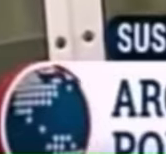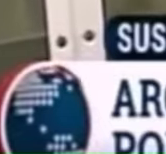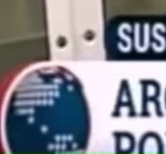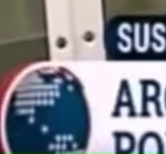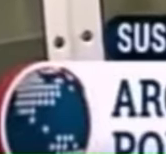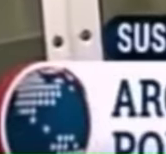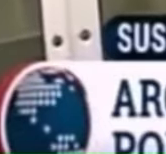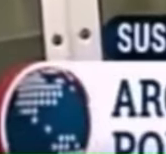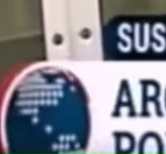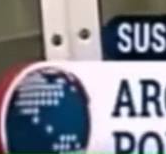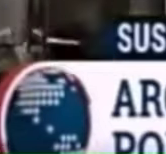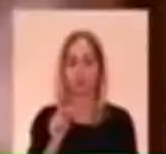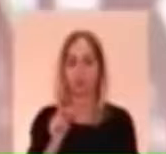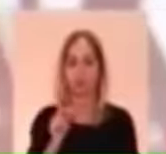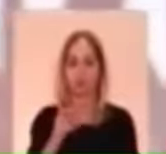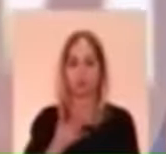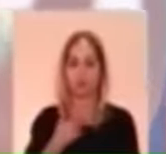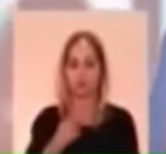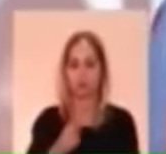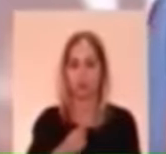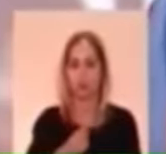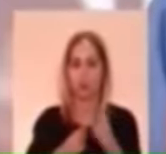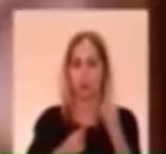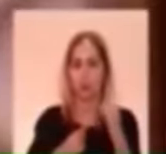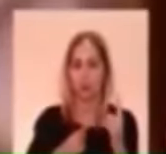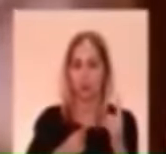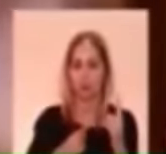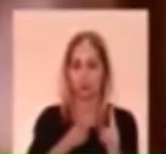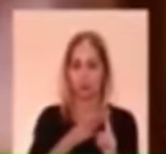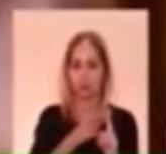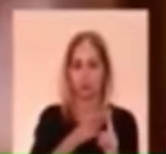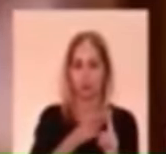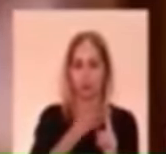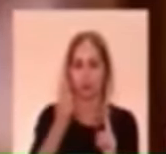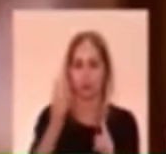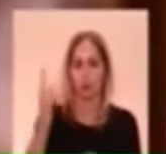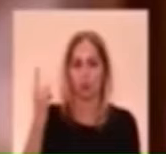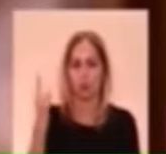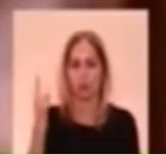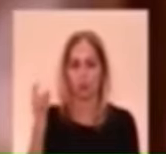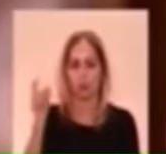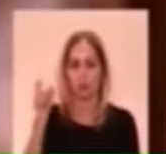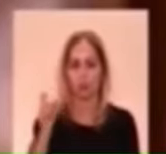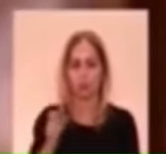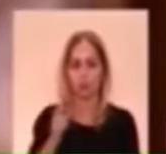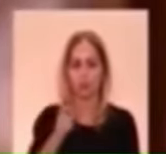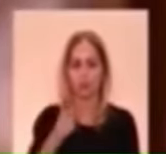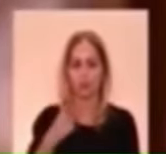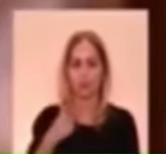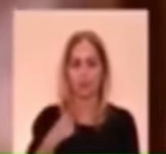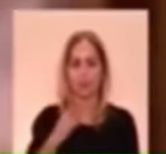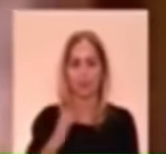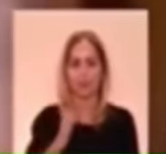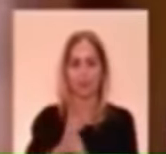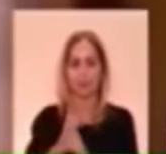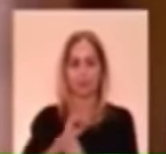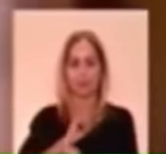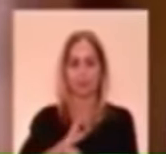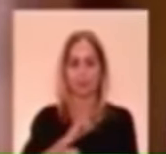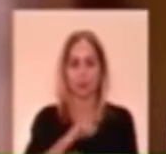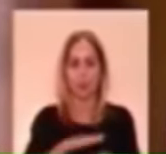que cada advogado estagiário tinha que assistir no mínimo a 100 julgamentos de modo que